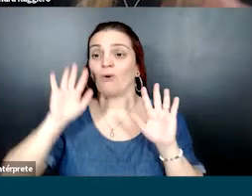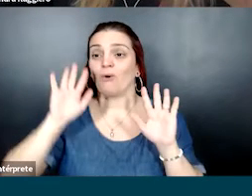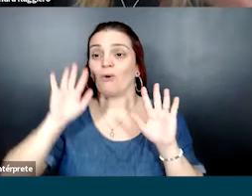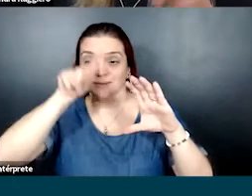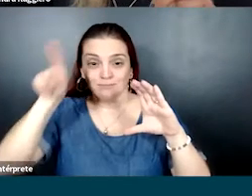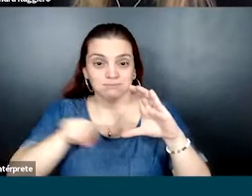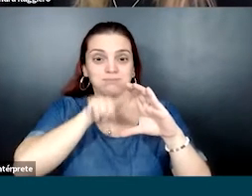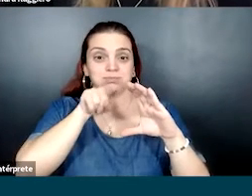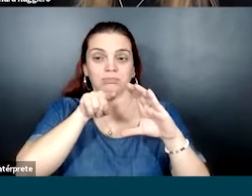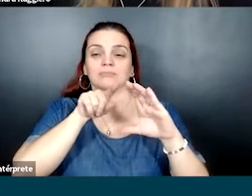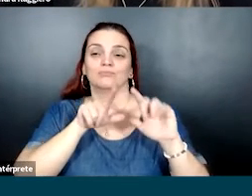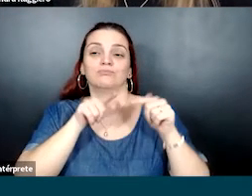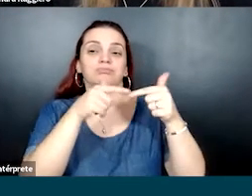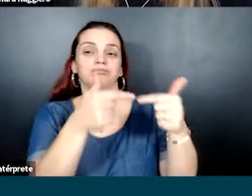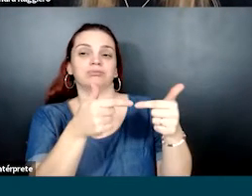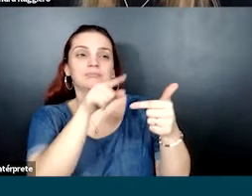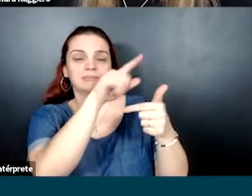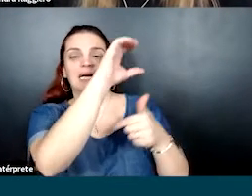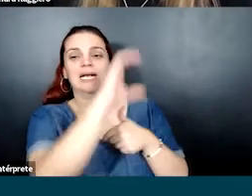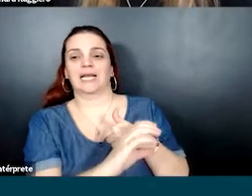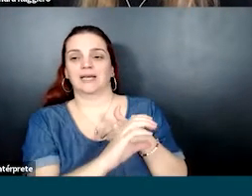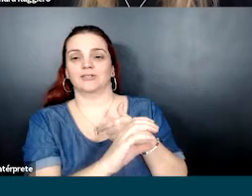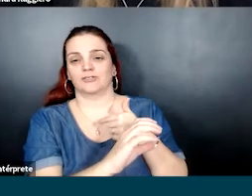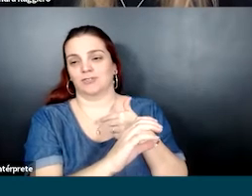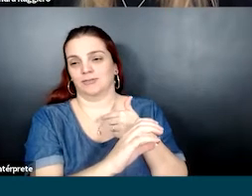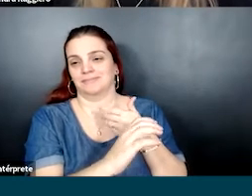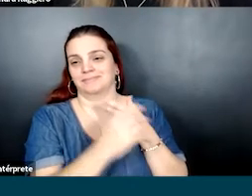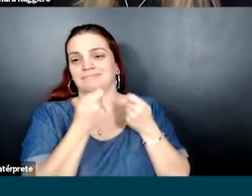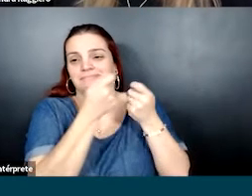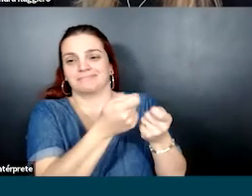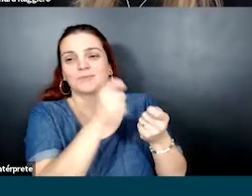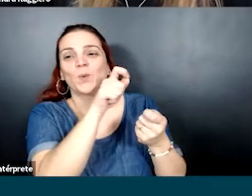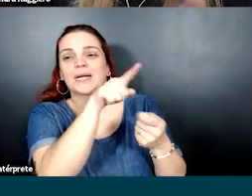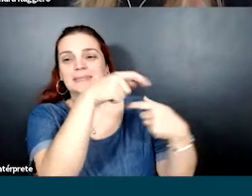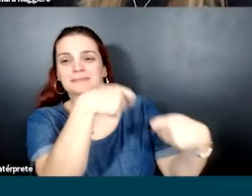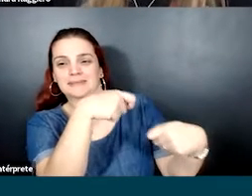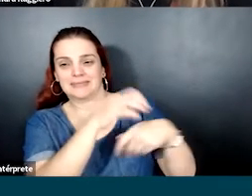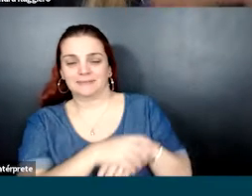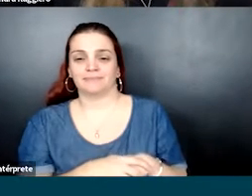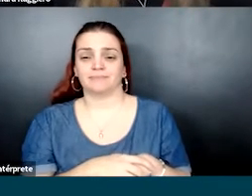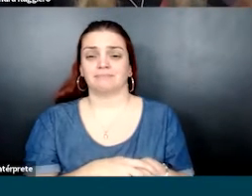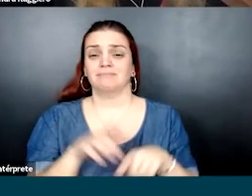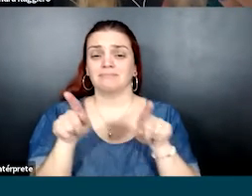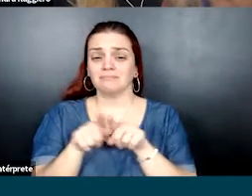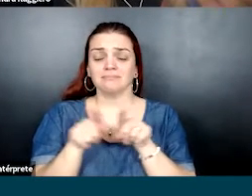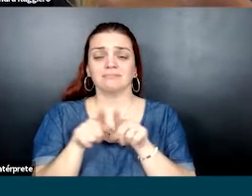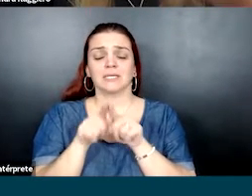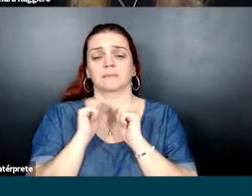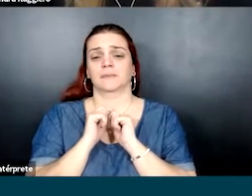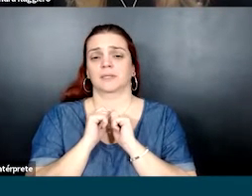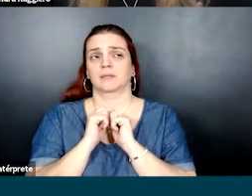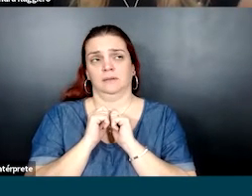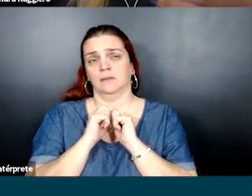final, a gente tenha, então, a necessidade do cliente atendida, nenhuma surpresa. Além disso, por causa da